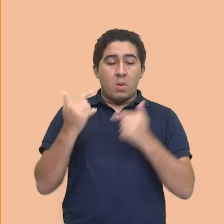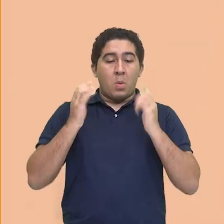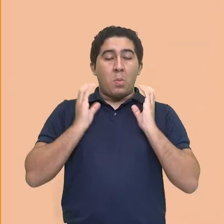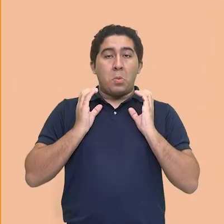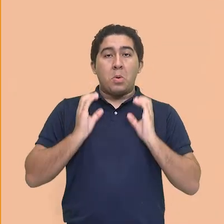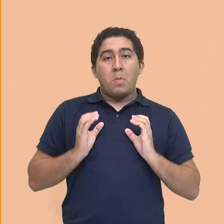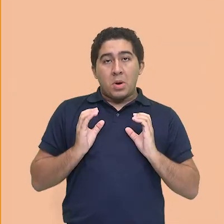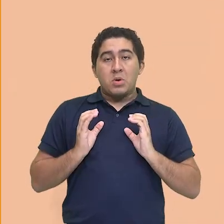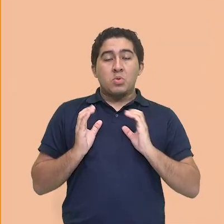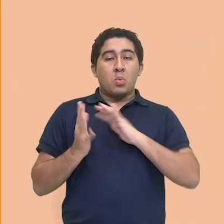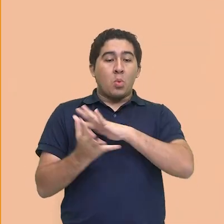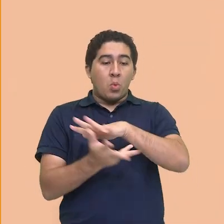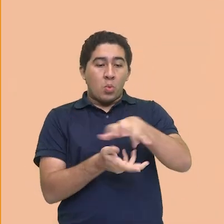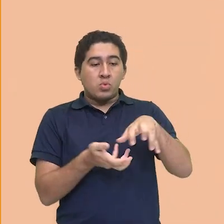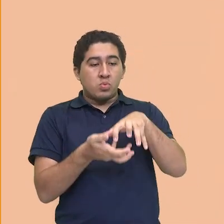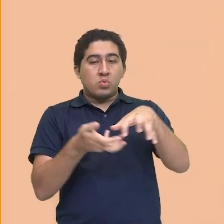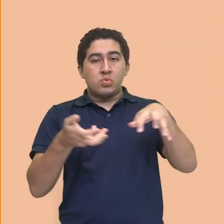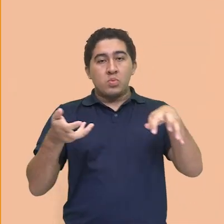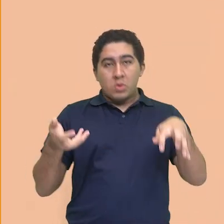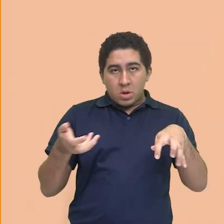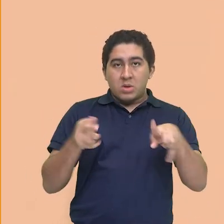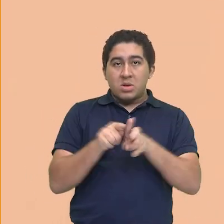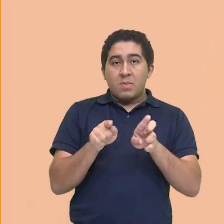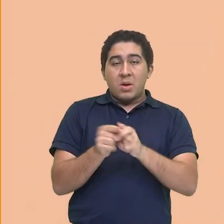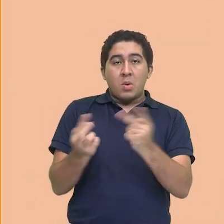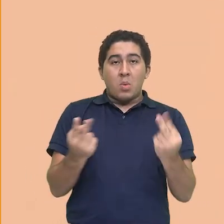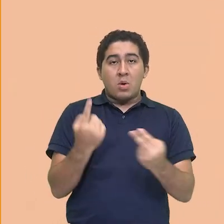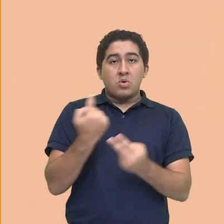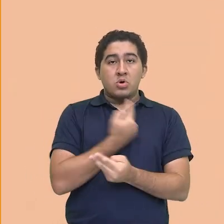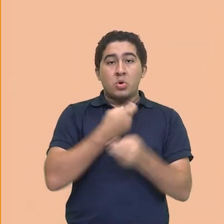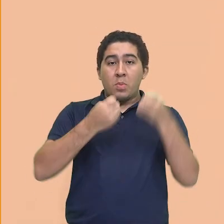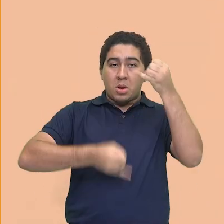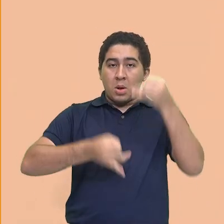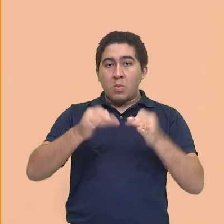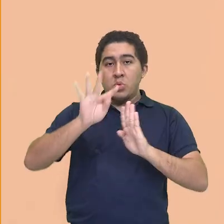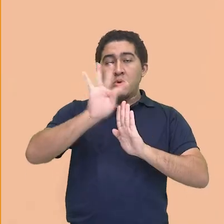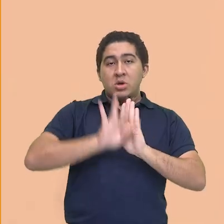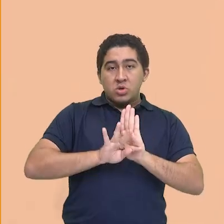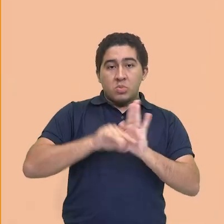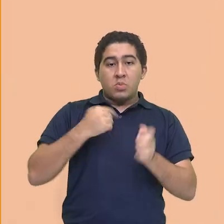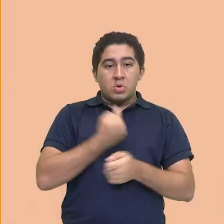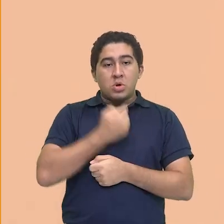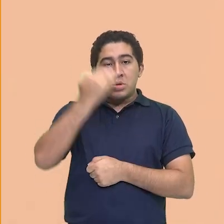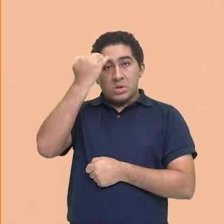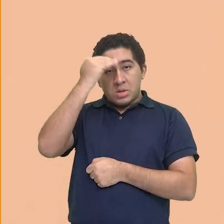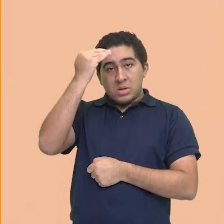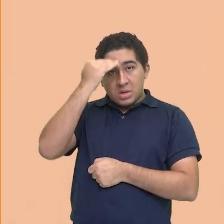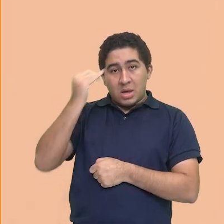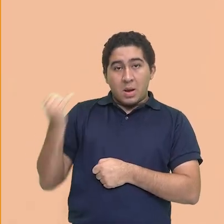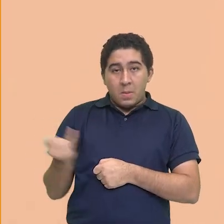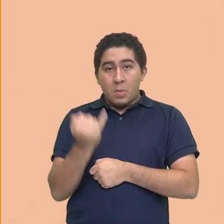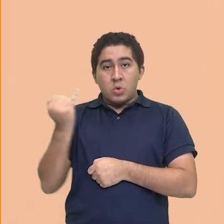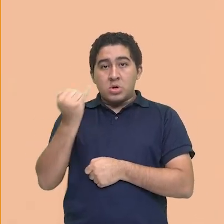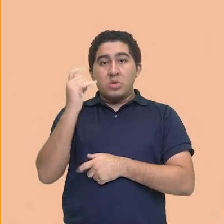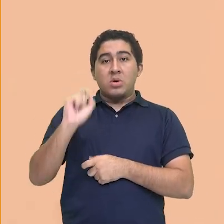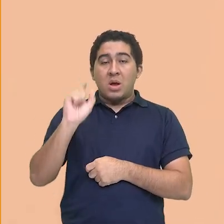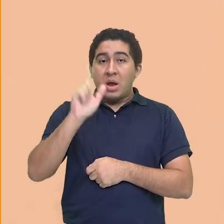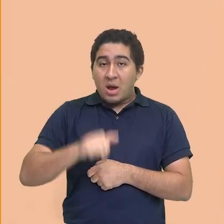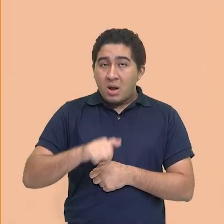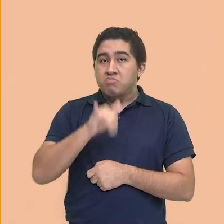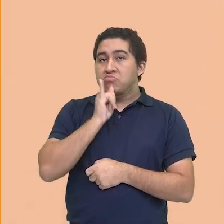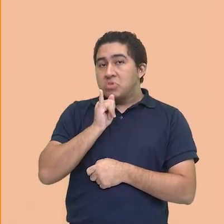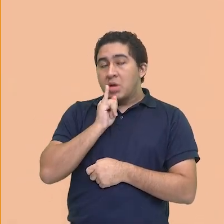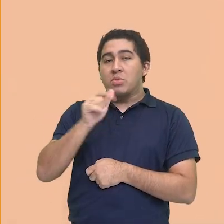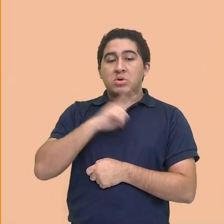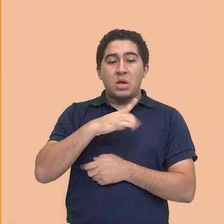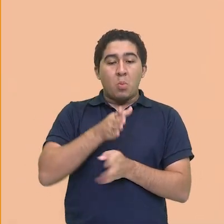mundo globalizado, como dissemos no texto, tá bem? Para a gente poder compreender a importância que foi, por exemplo, a queda